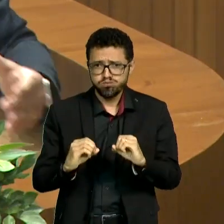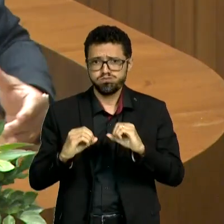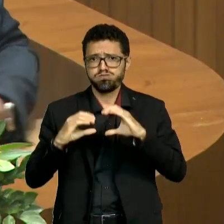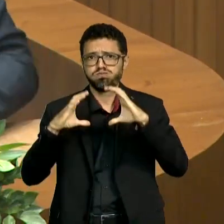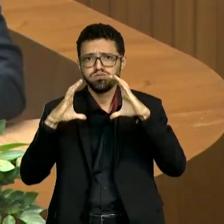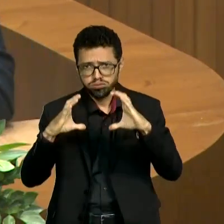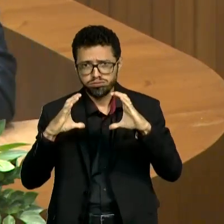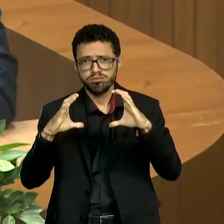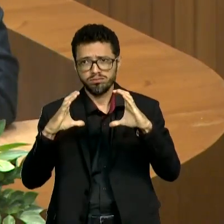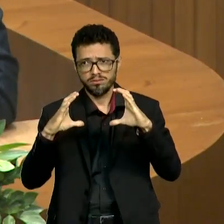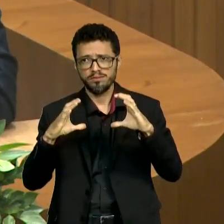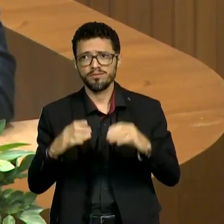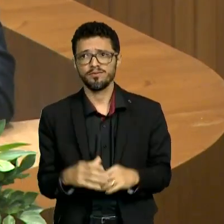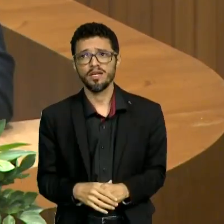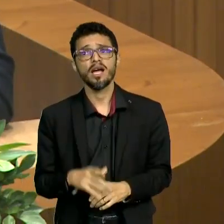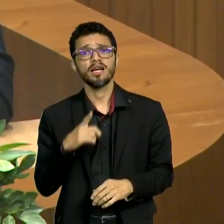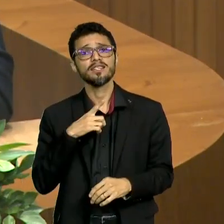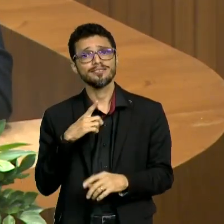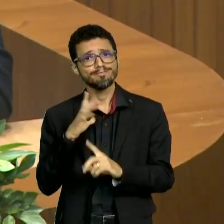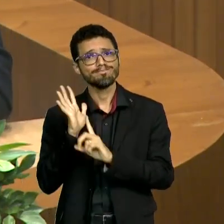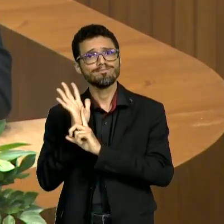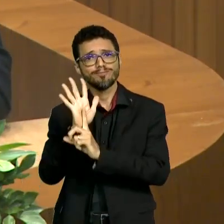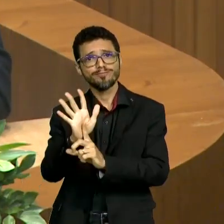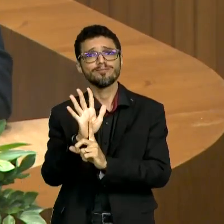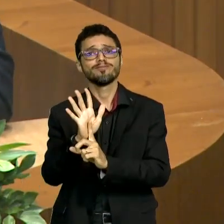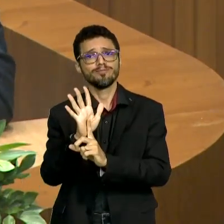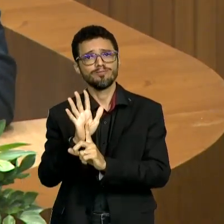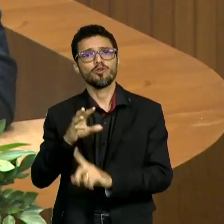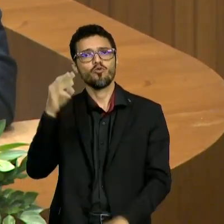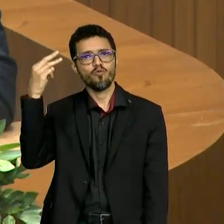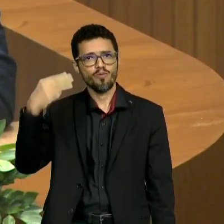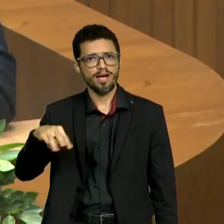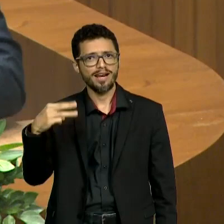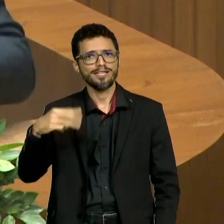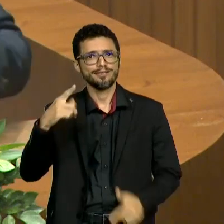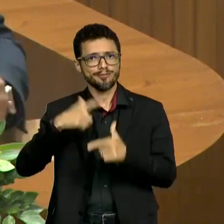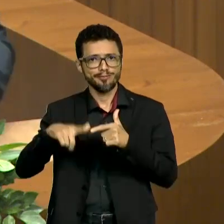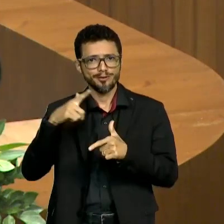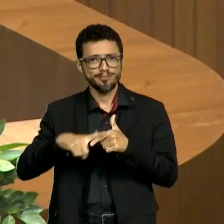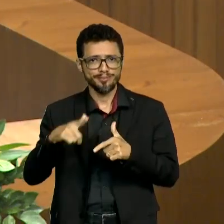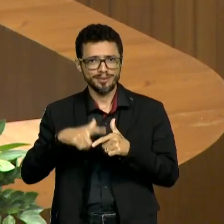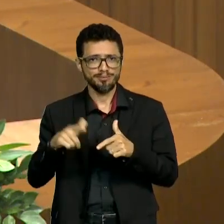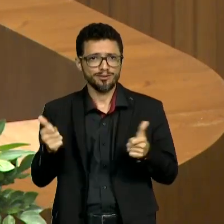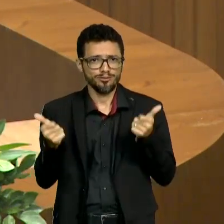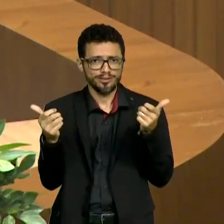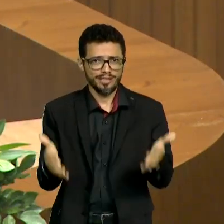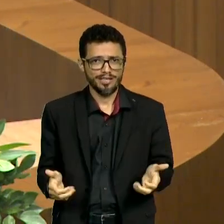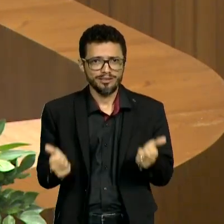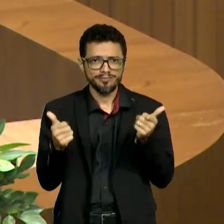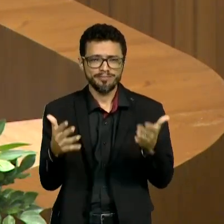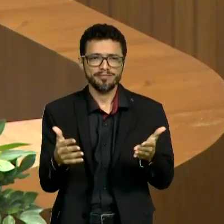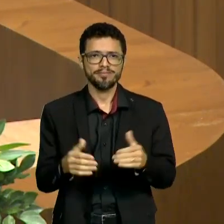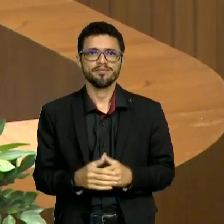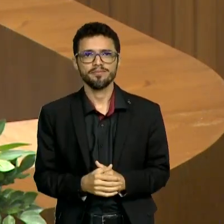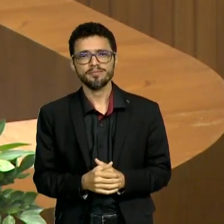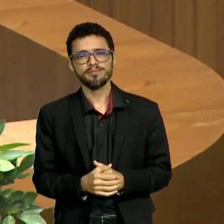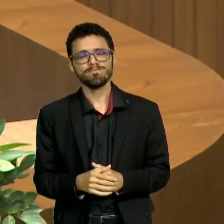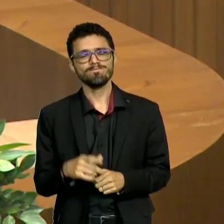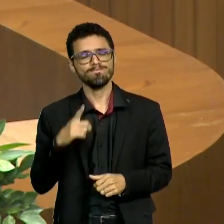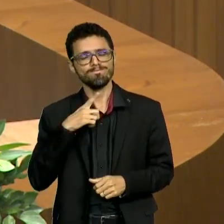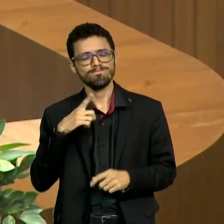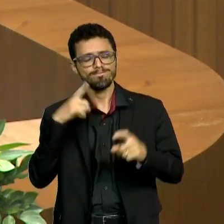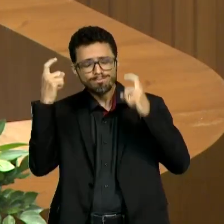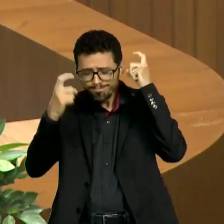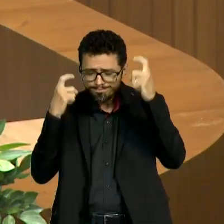nos quatro cantos desse estado do Maranhão, essa problemática, colocando assim, então, a preocupação que